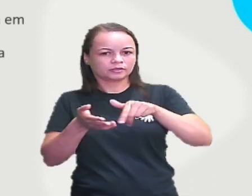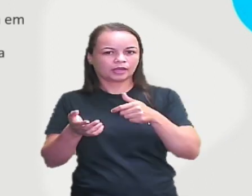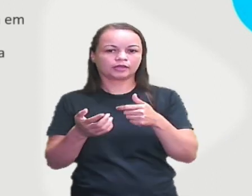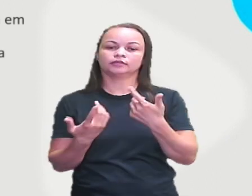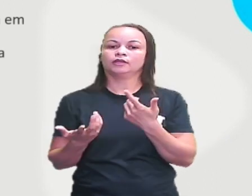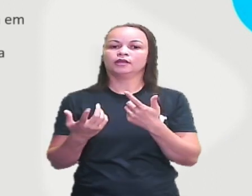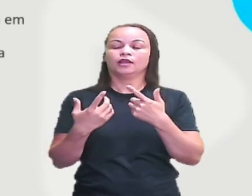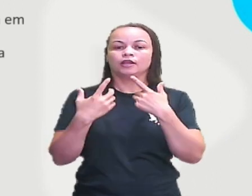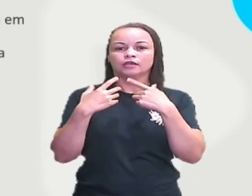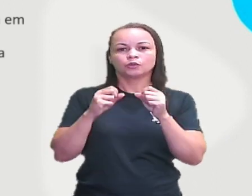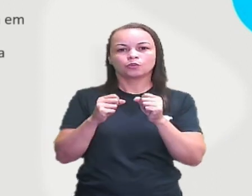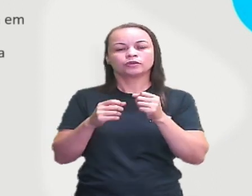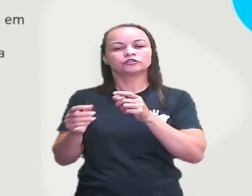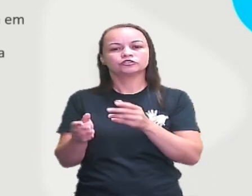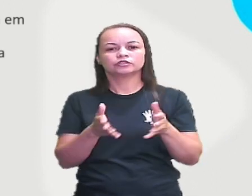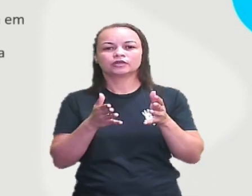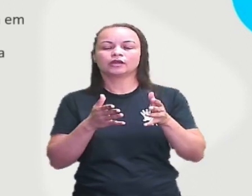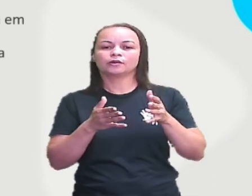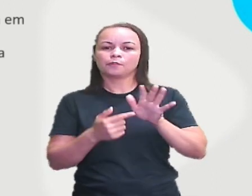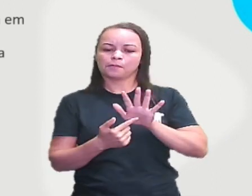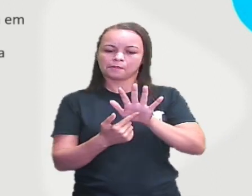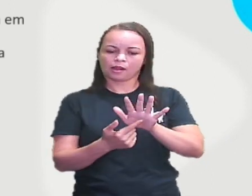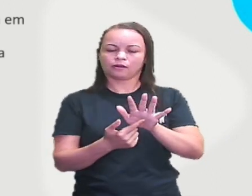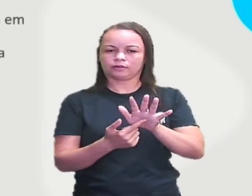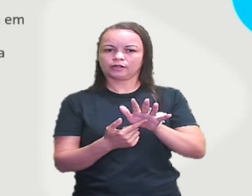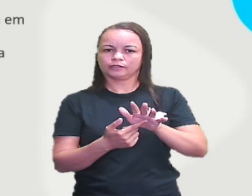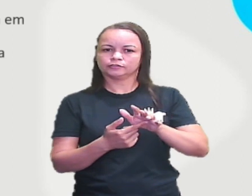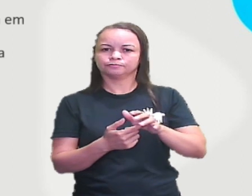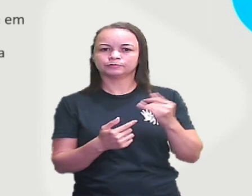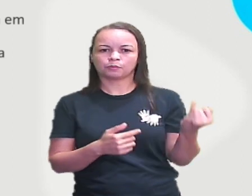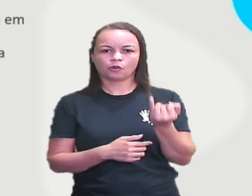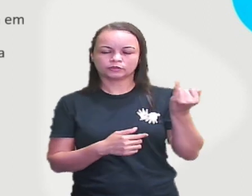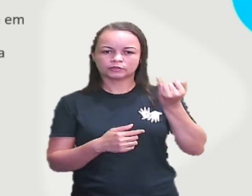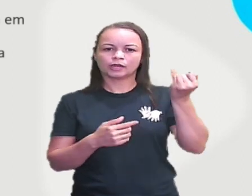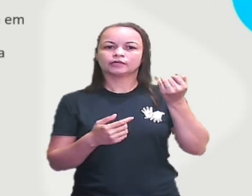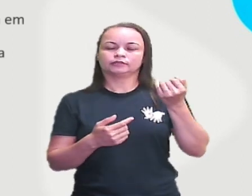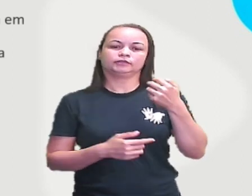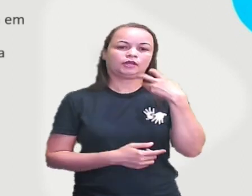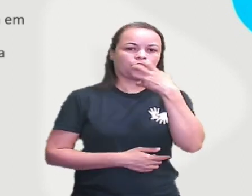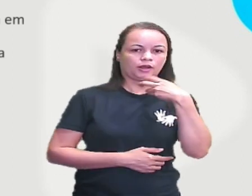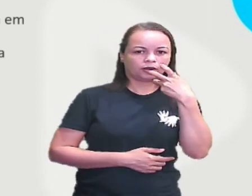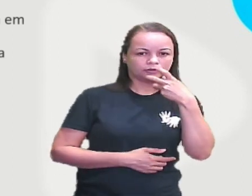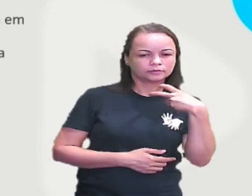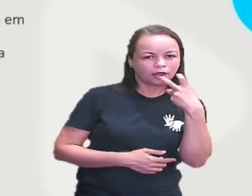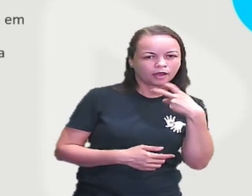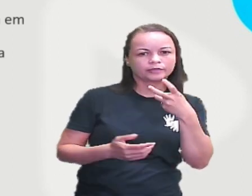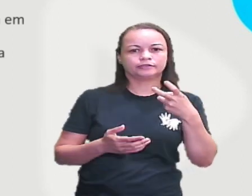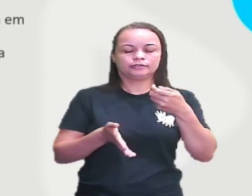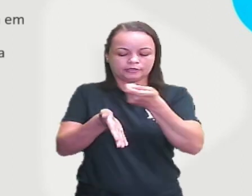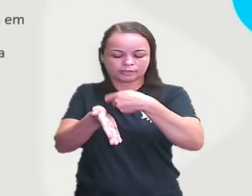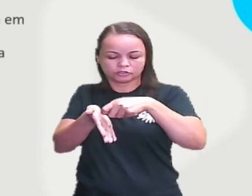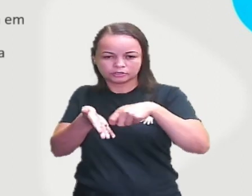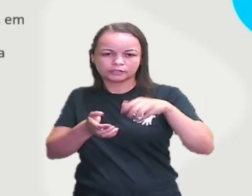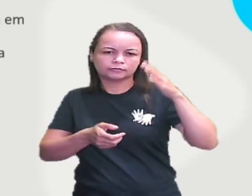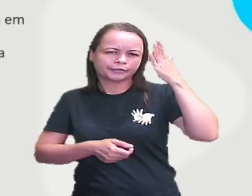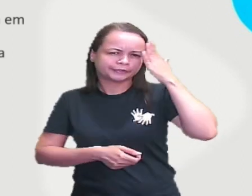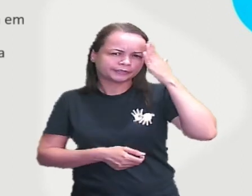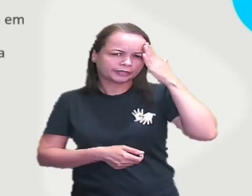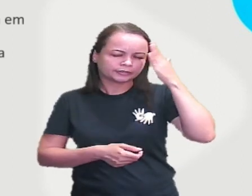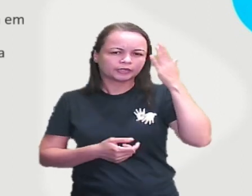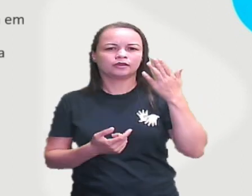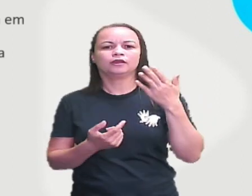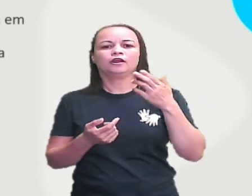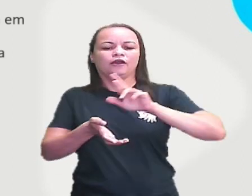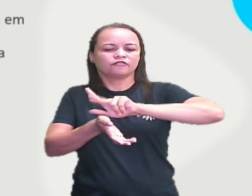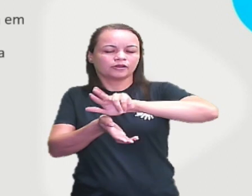ao contexto, relacionar marcas específicas da oralidade às marcas correspondentes na escrita, compreender a variação linguística